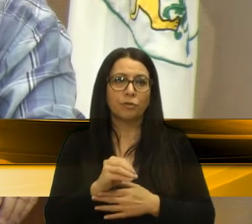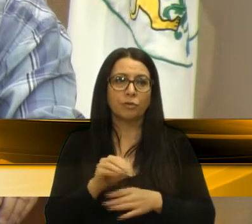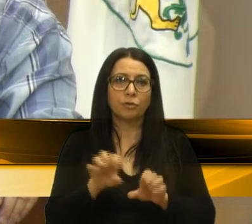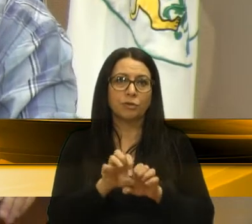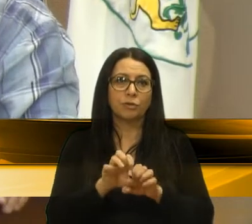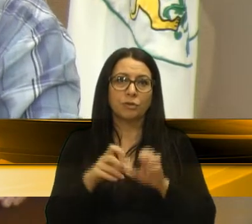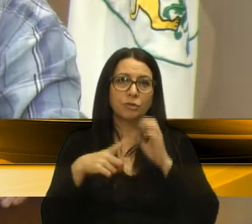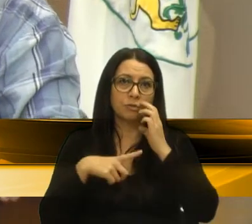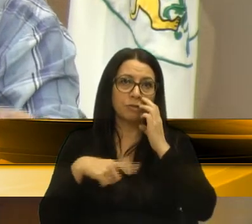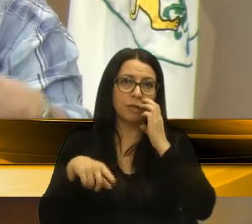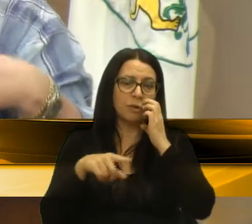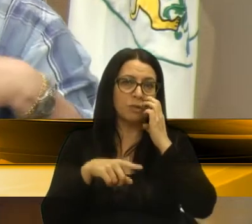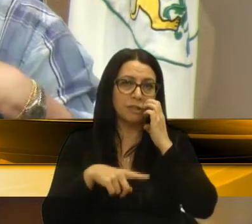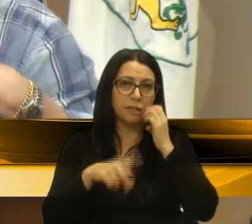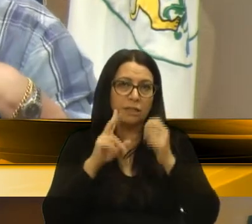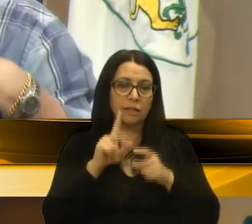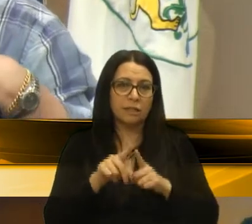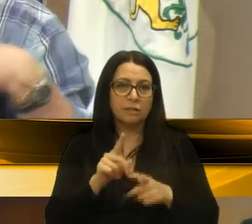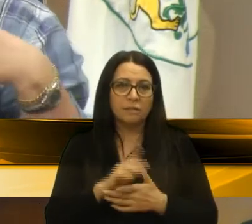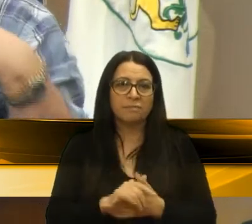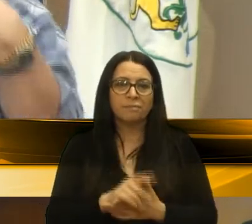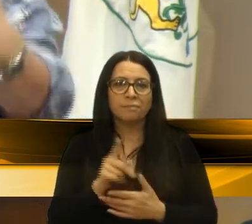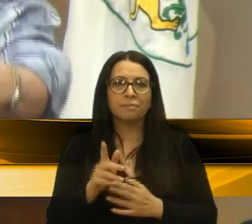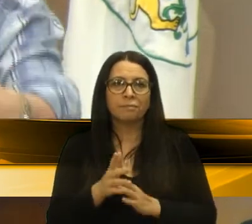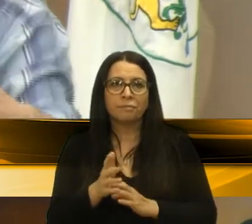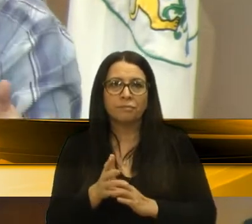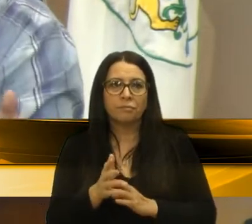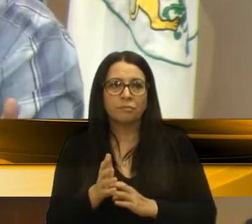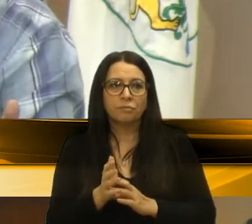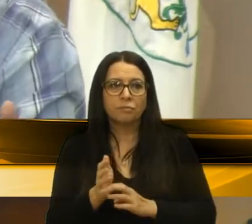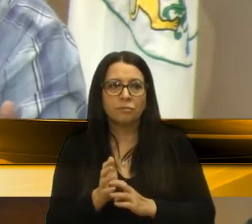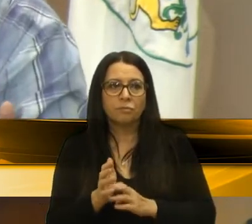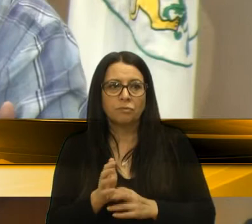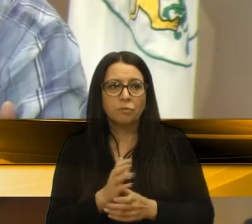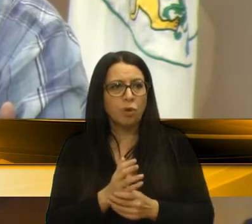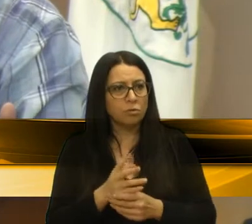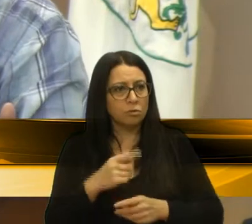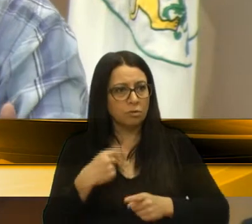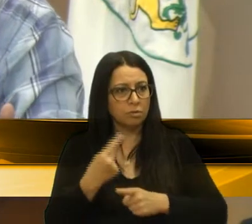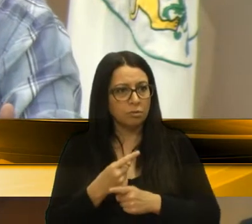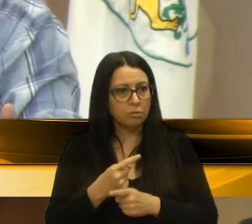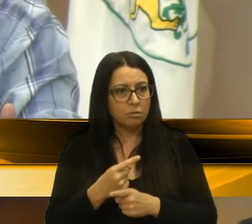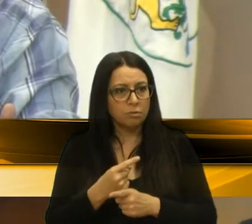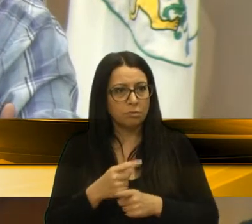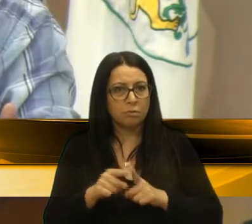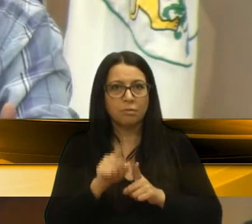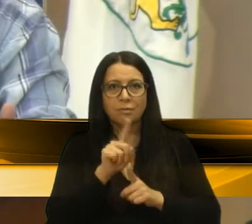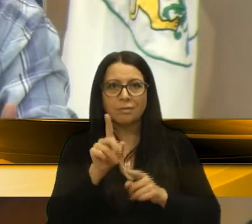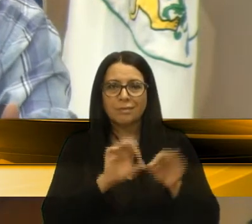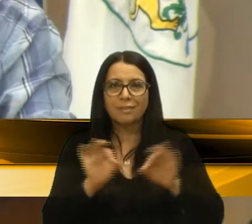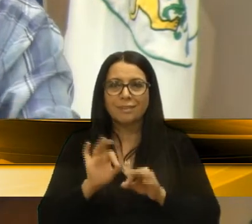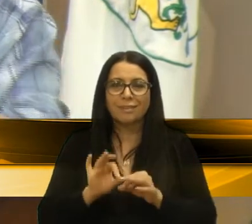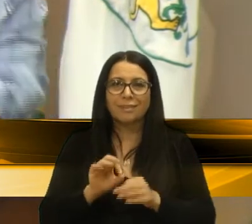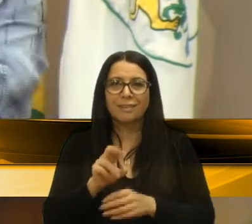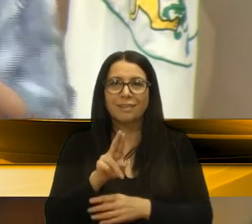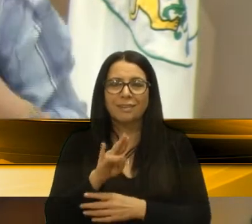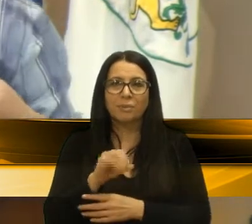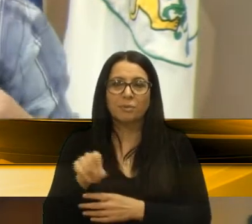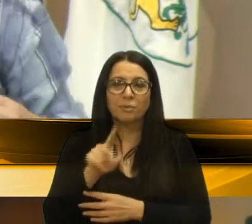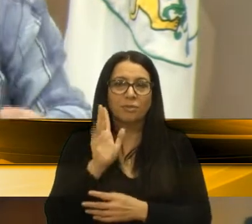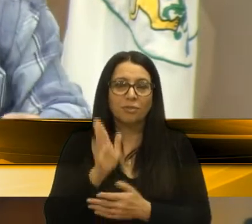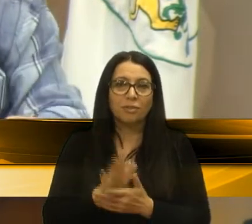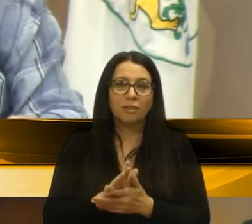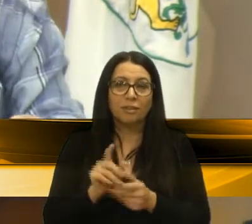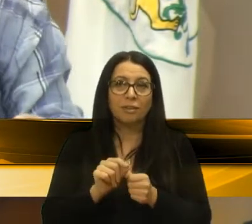existe e nós por entendermos que esse é um instrumento de planejamento planejamento urbano incorporamos